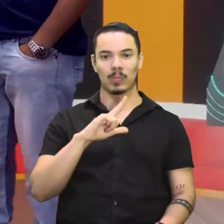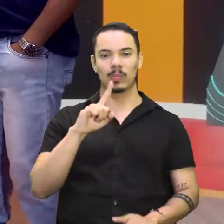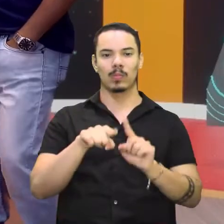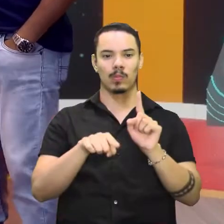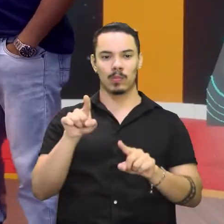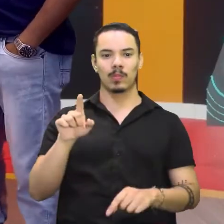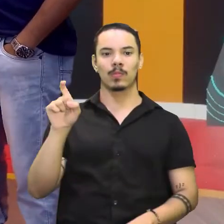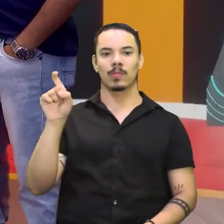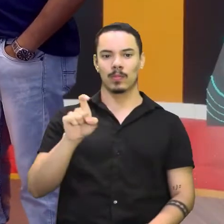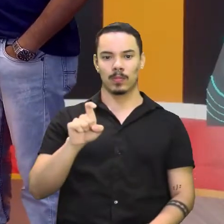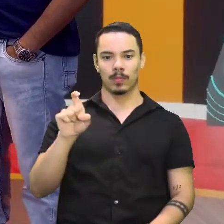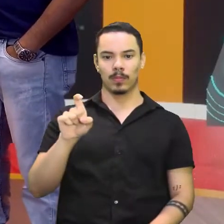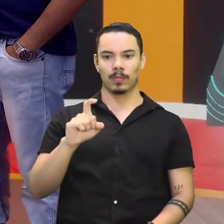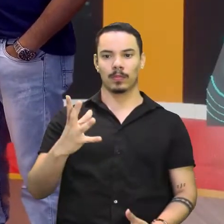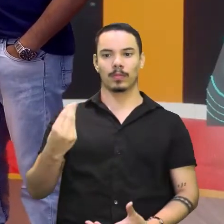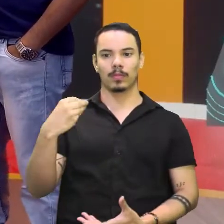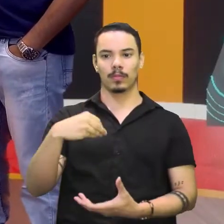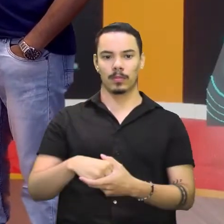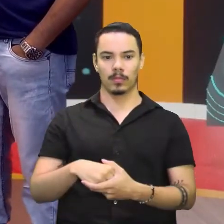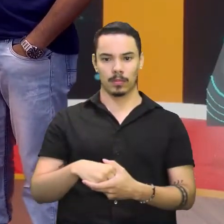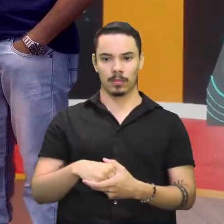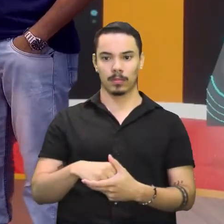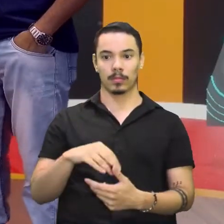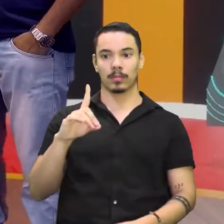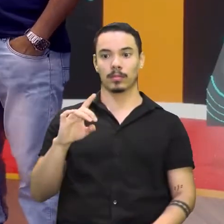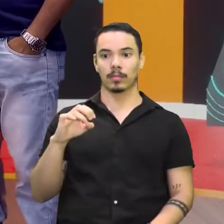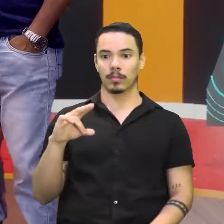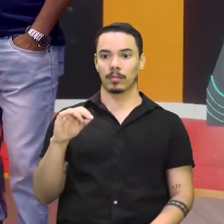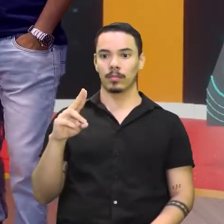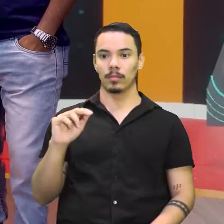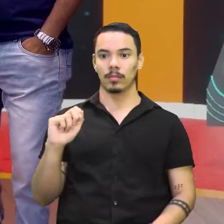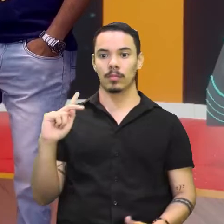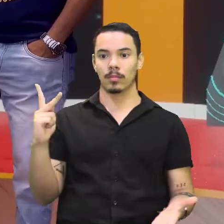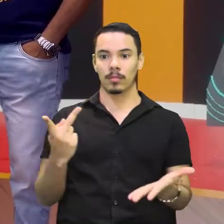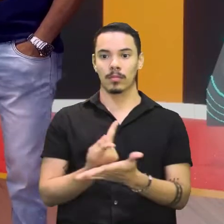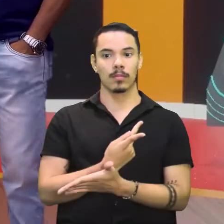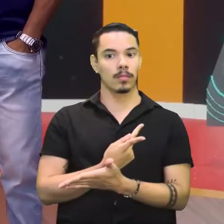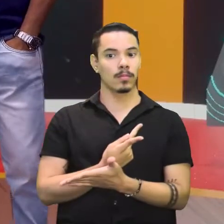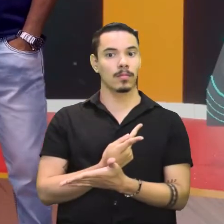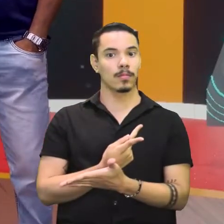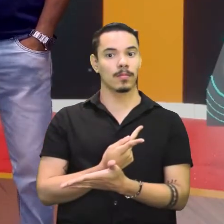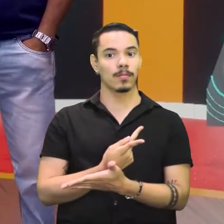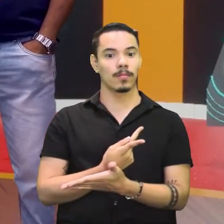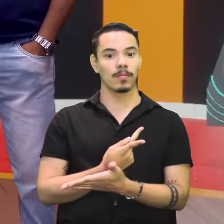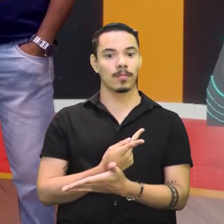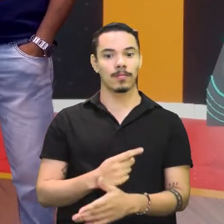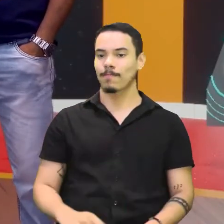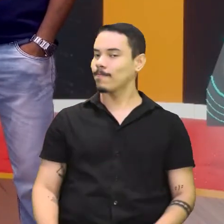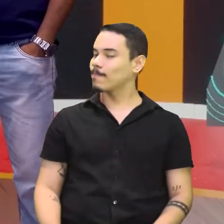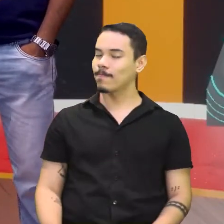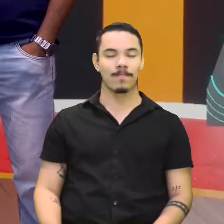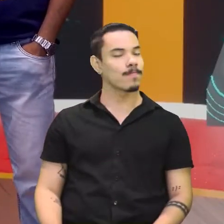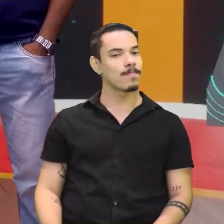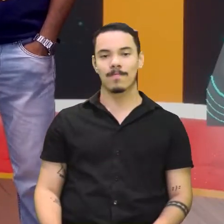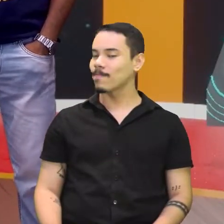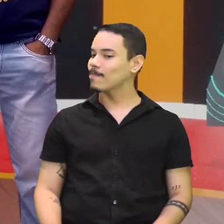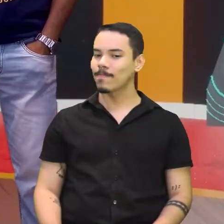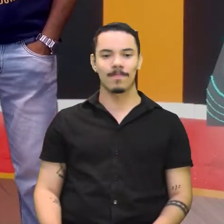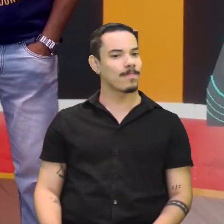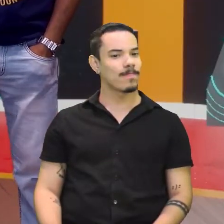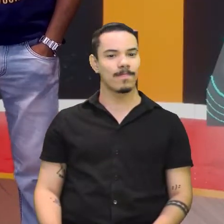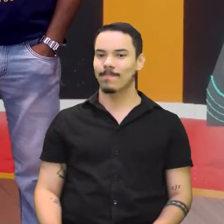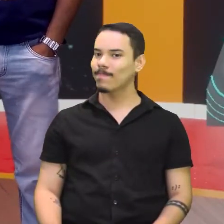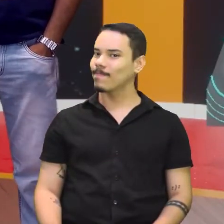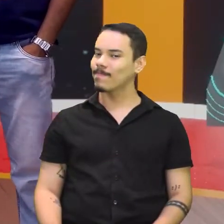no denominador. Quando isso acontece, qual é o resultado? O resultado é que não é. É